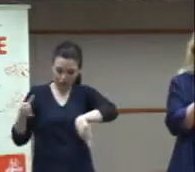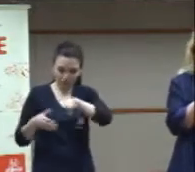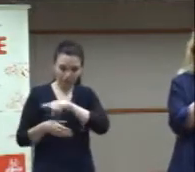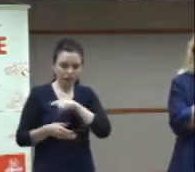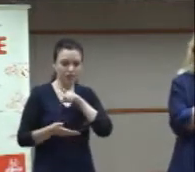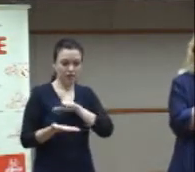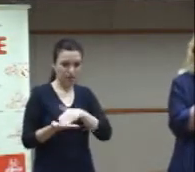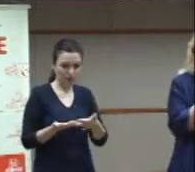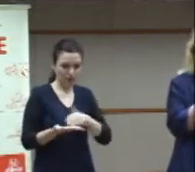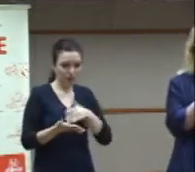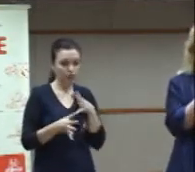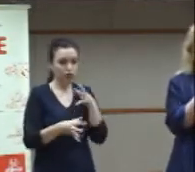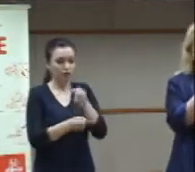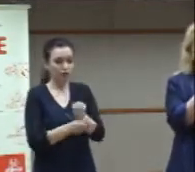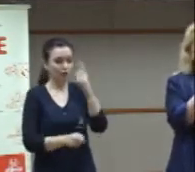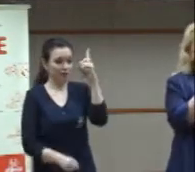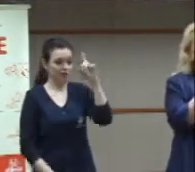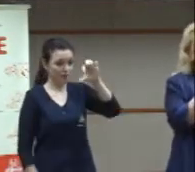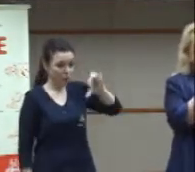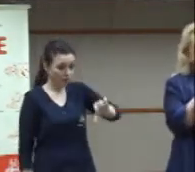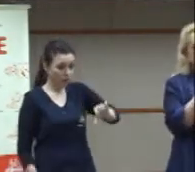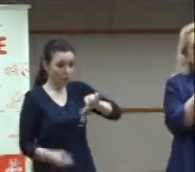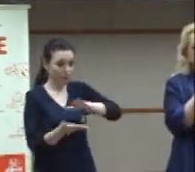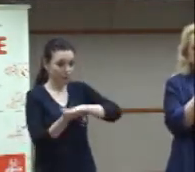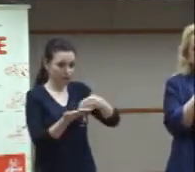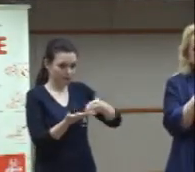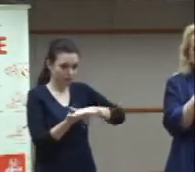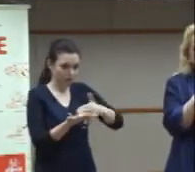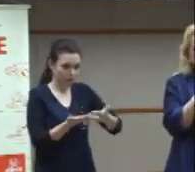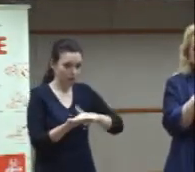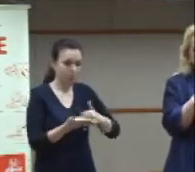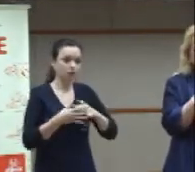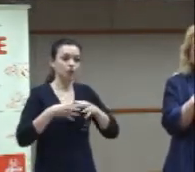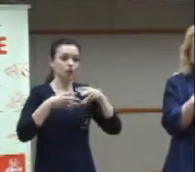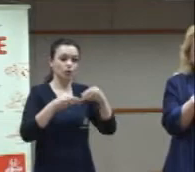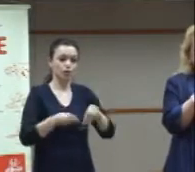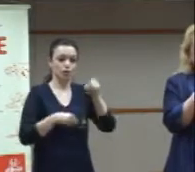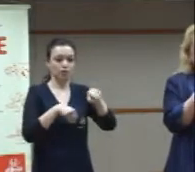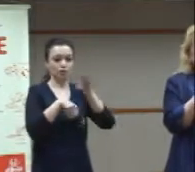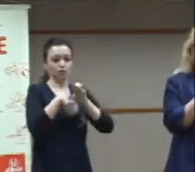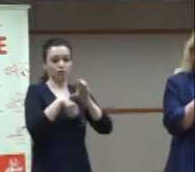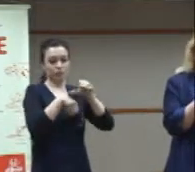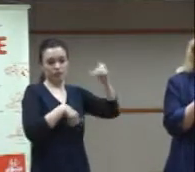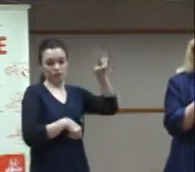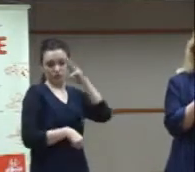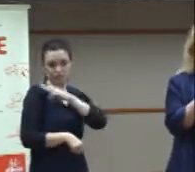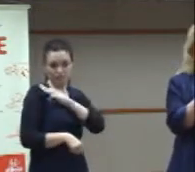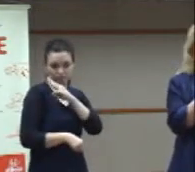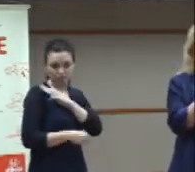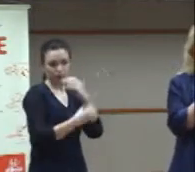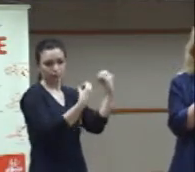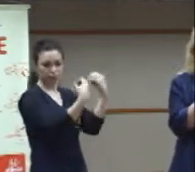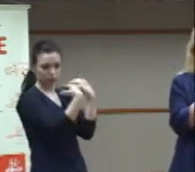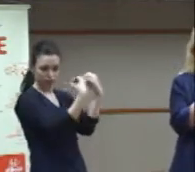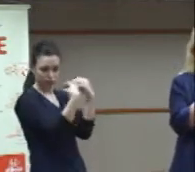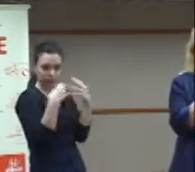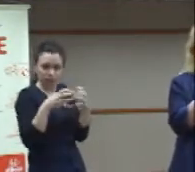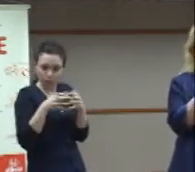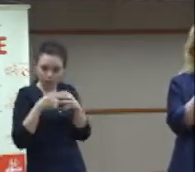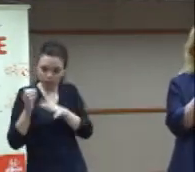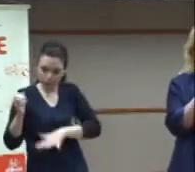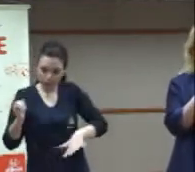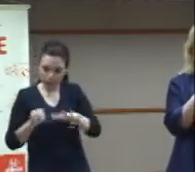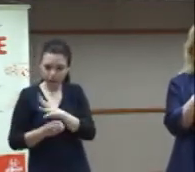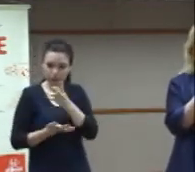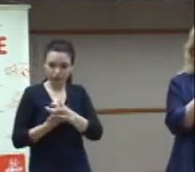Eles são em 19 intérpretes e são todos capacitados pelo Marco, que de ano em ano ou de dois em dois